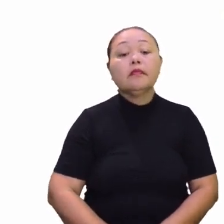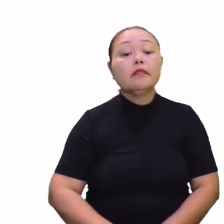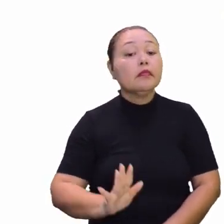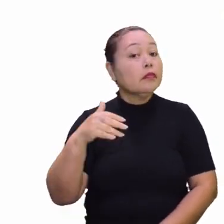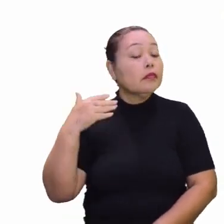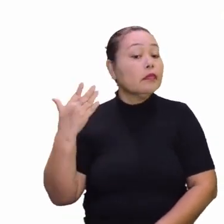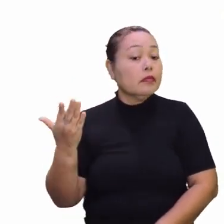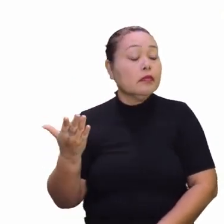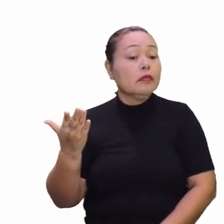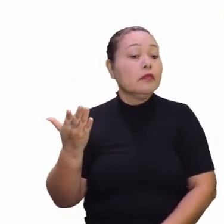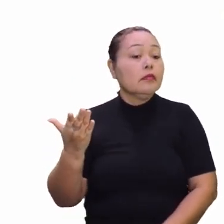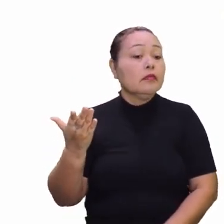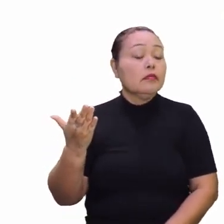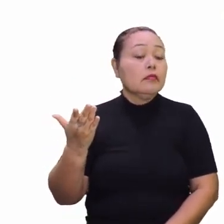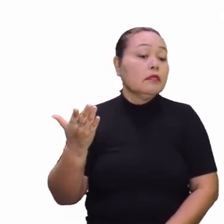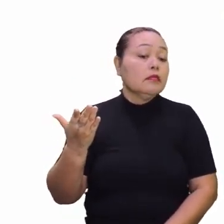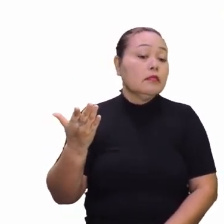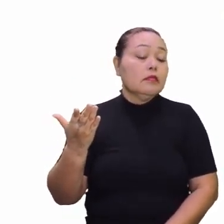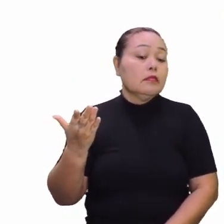Obviamente que